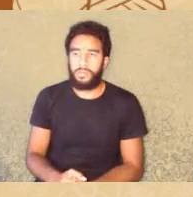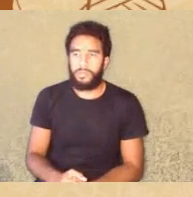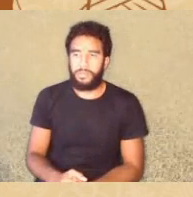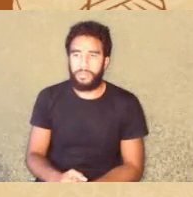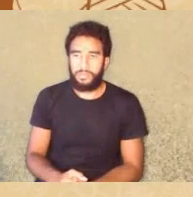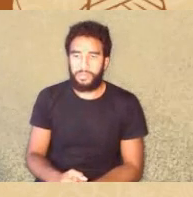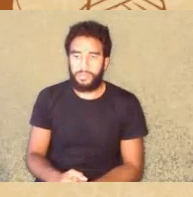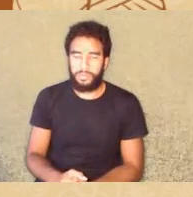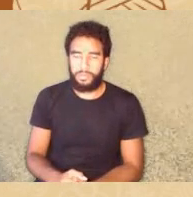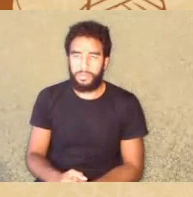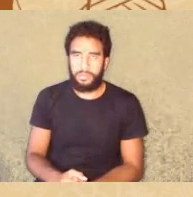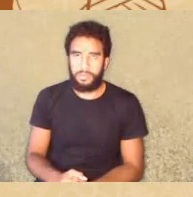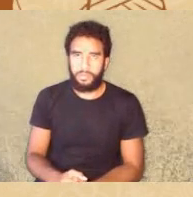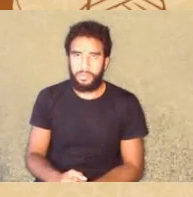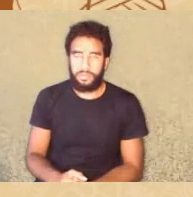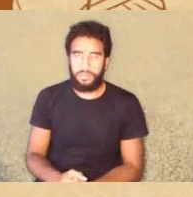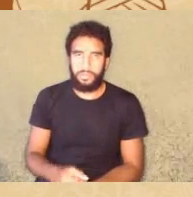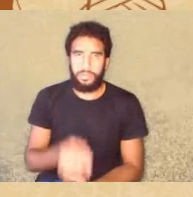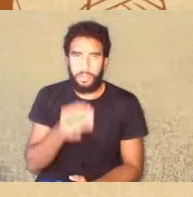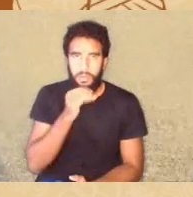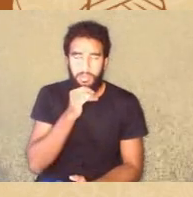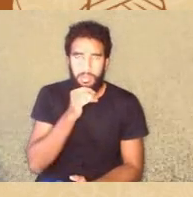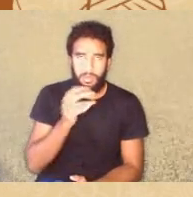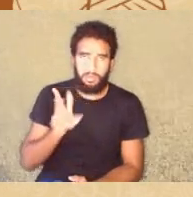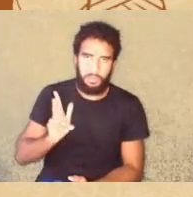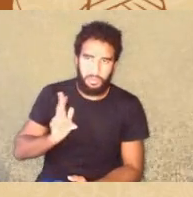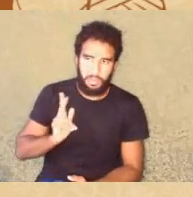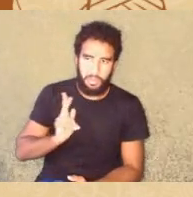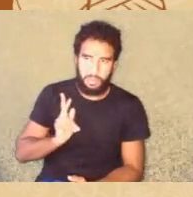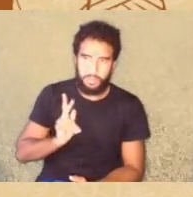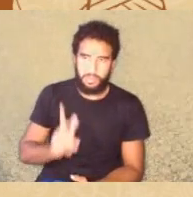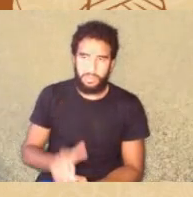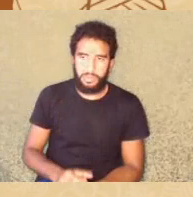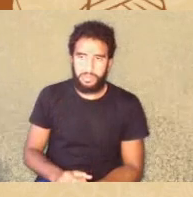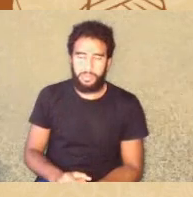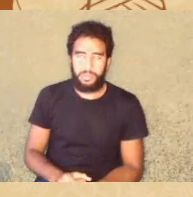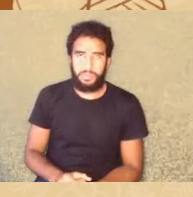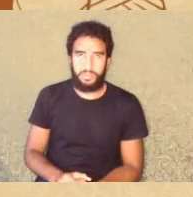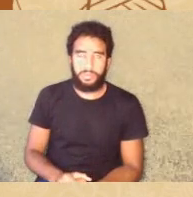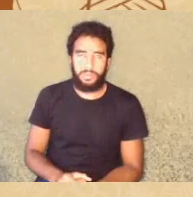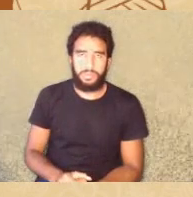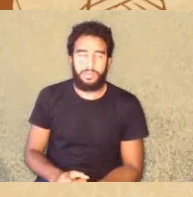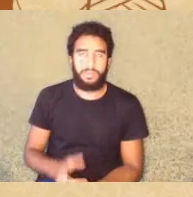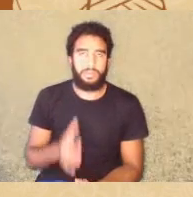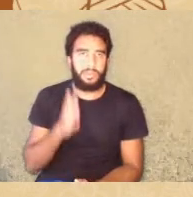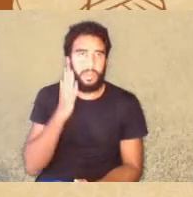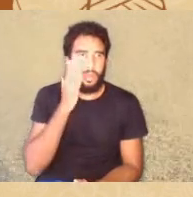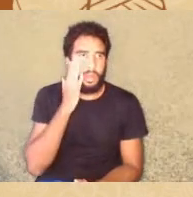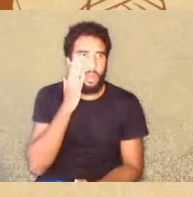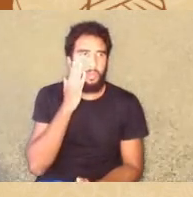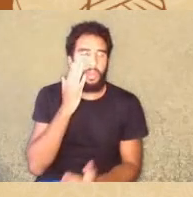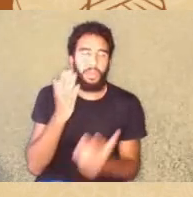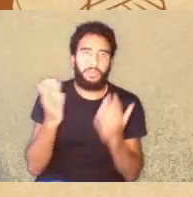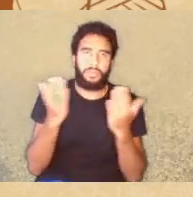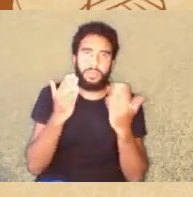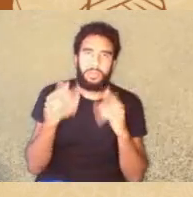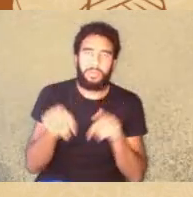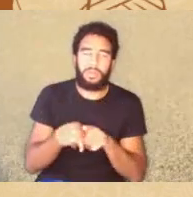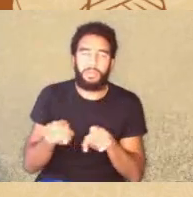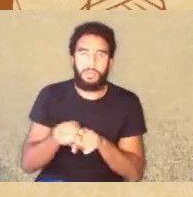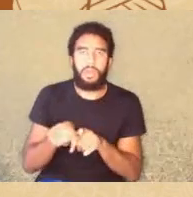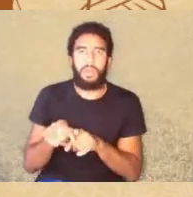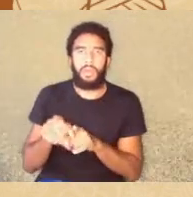opinião particular, que essa apropriação do saber psicológico e do saber psicanalítico, ele